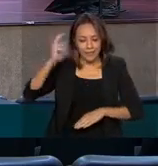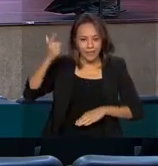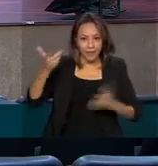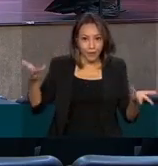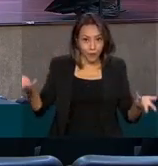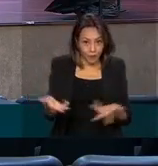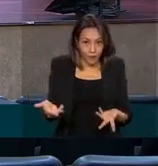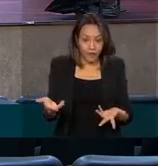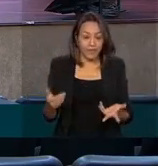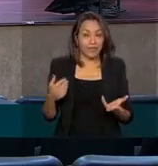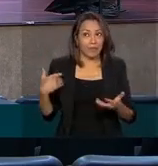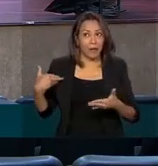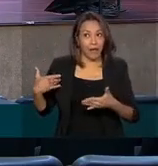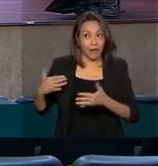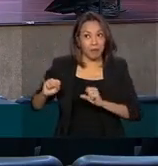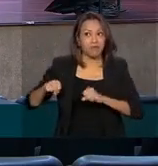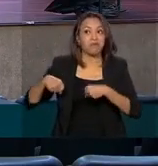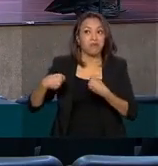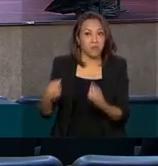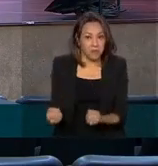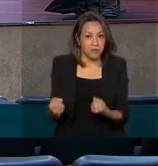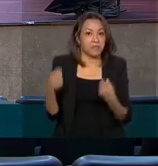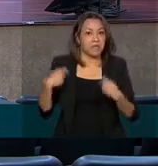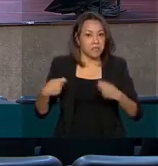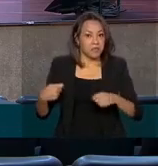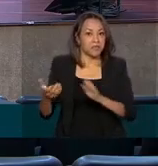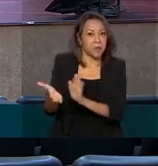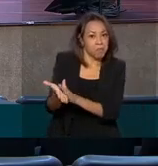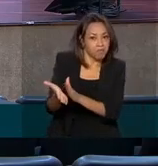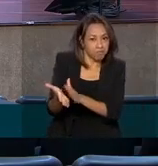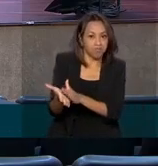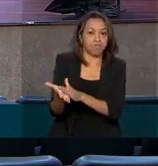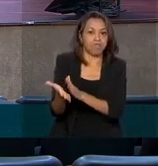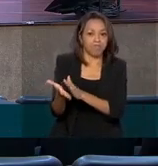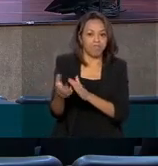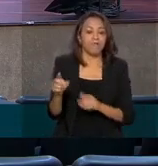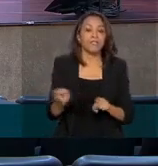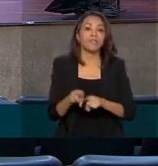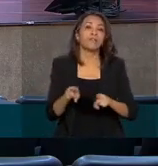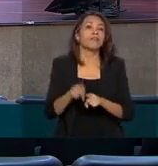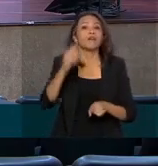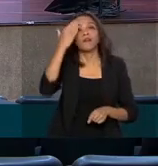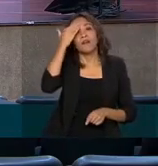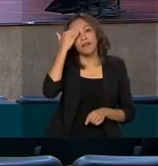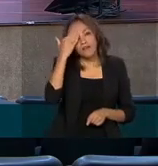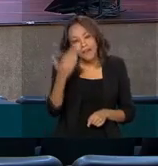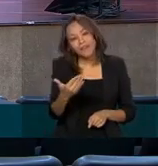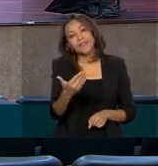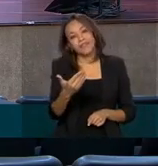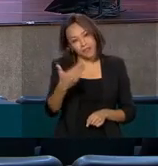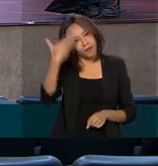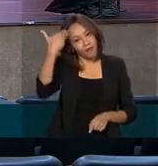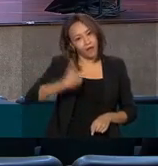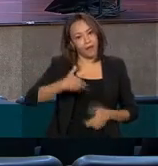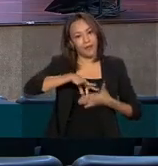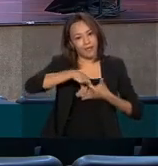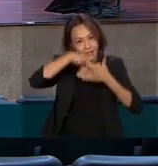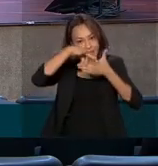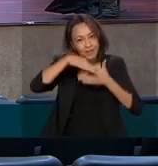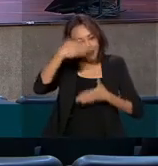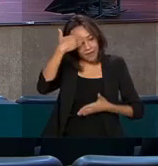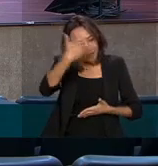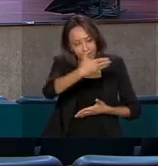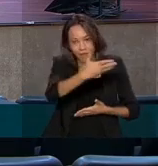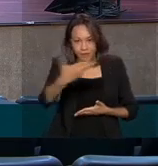que tem que ser reconhecido e tem que ser agradecido da minha parte como líder e